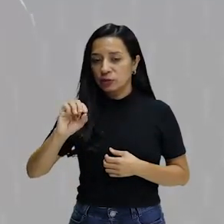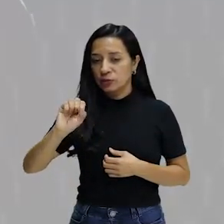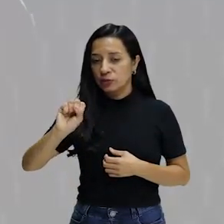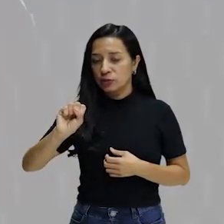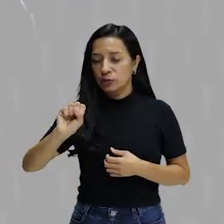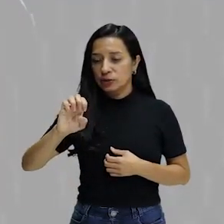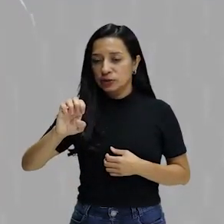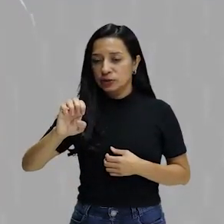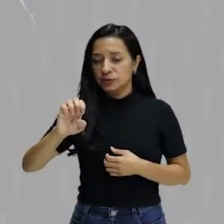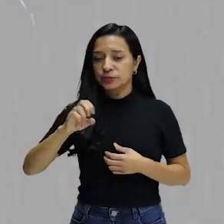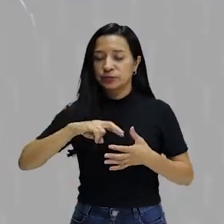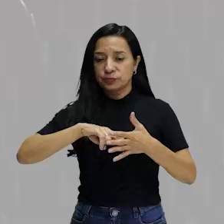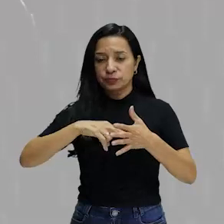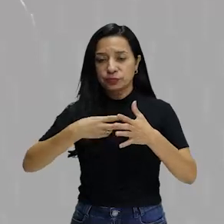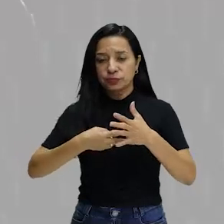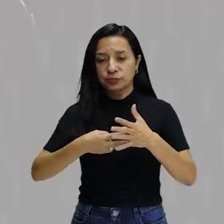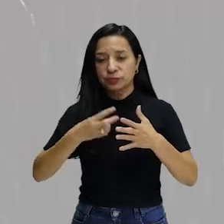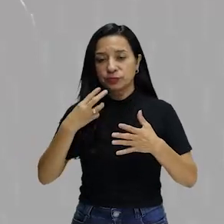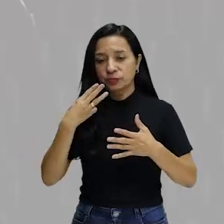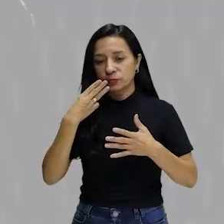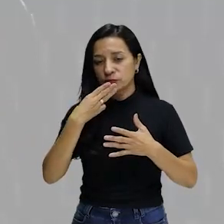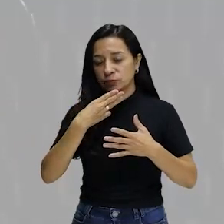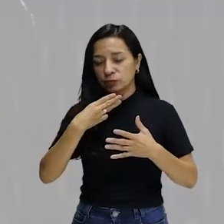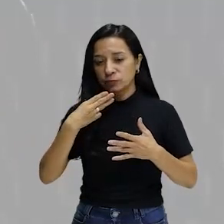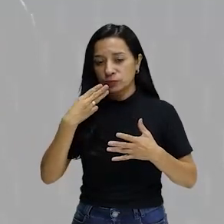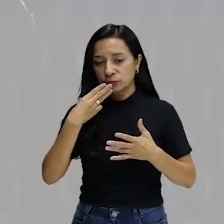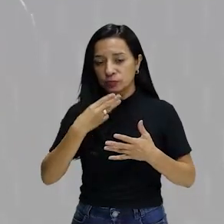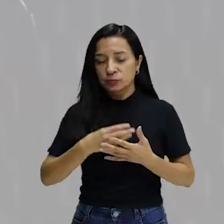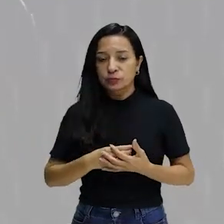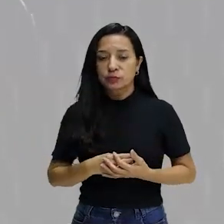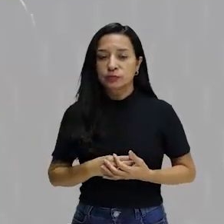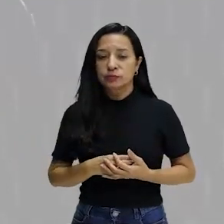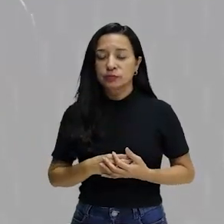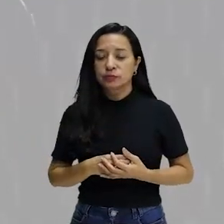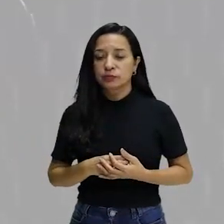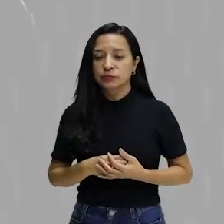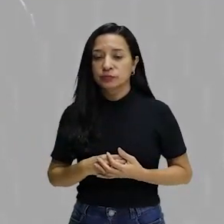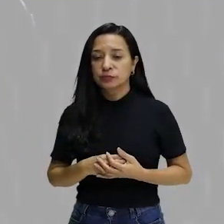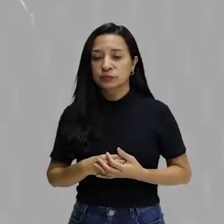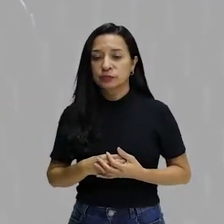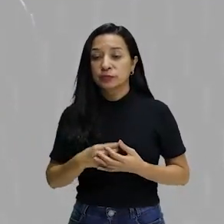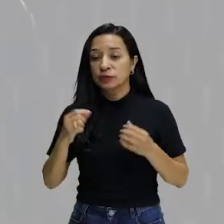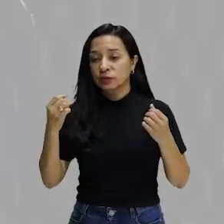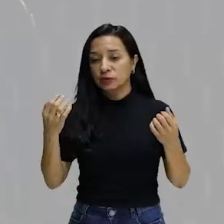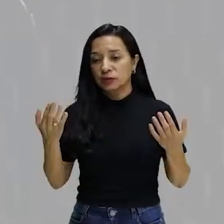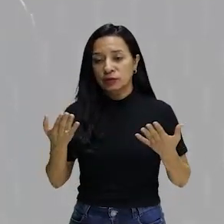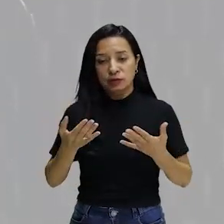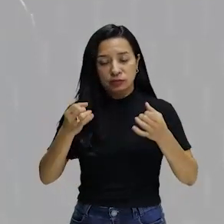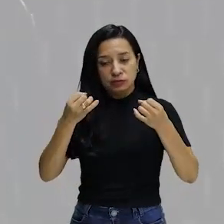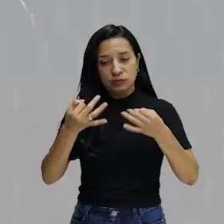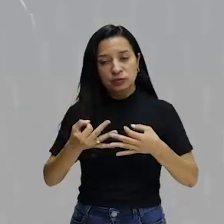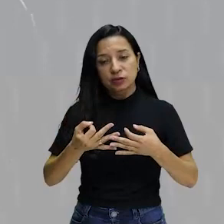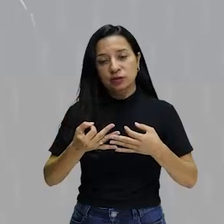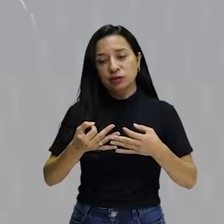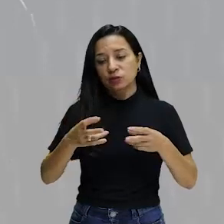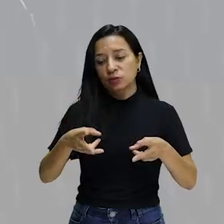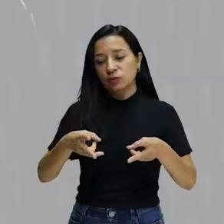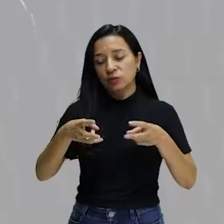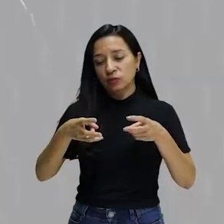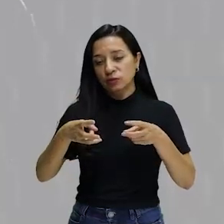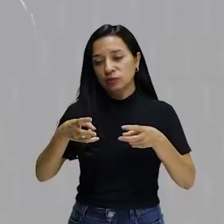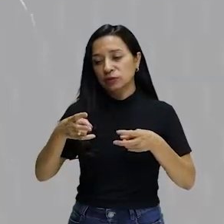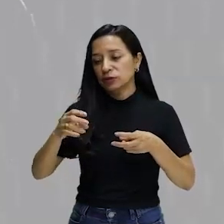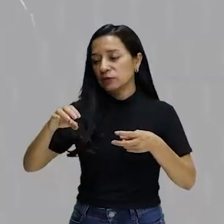seiva elaborada. Aqui nós estamos falando de atração da seiva bruta, que é a água e os